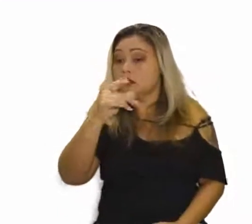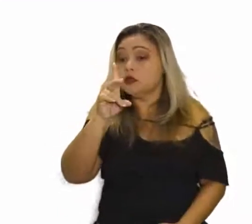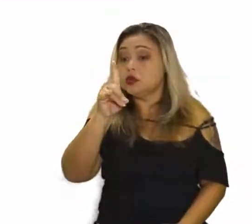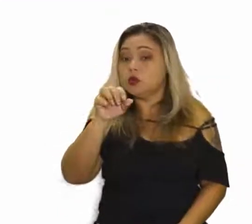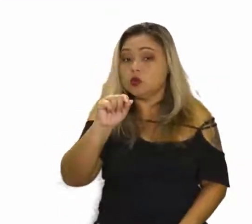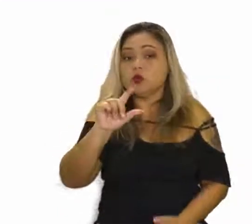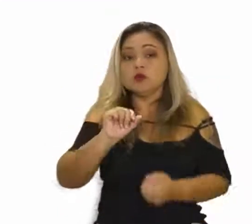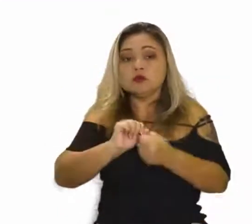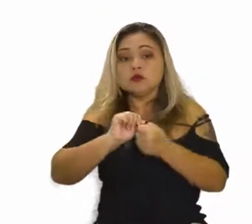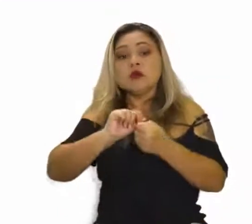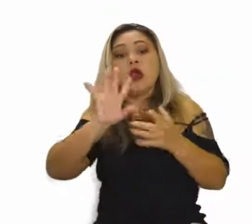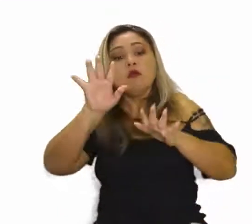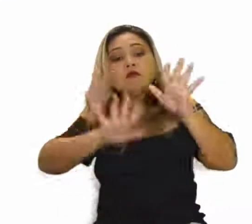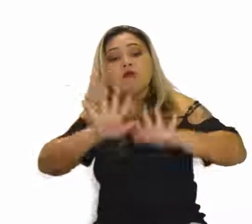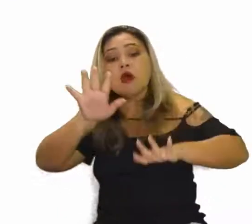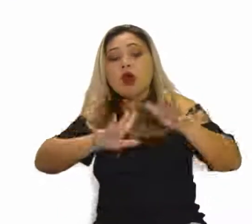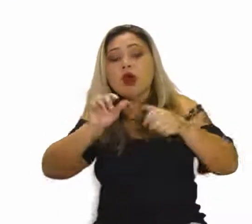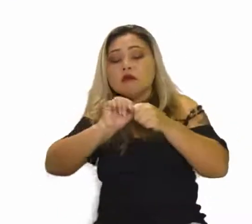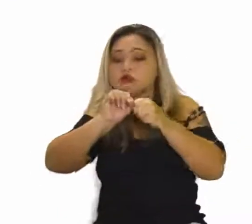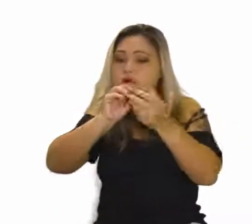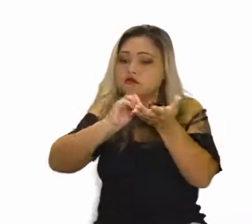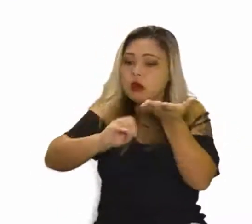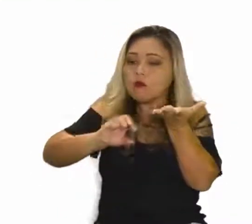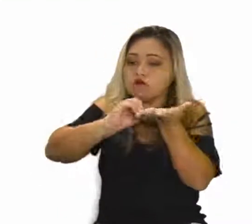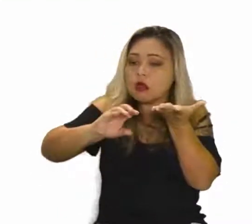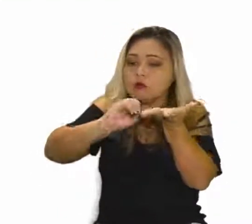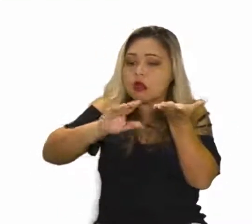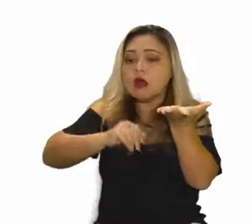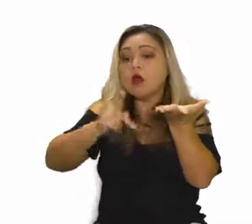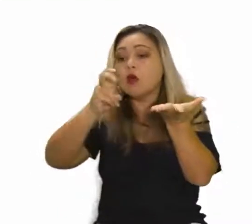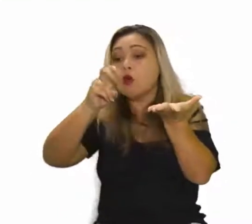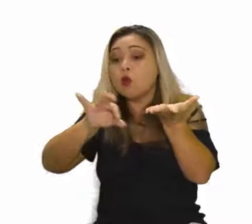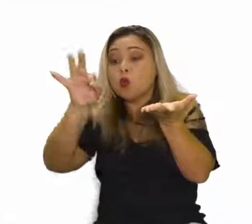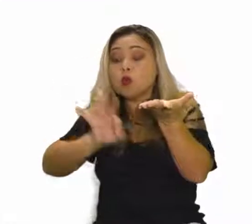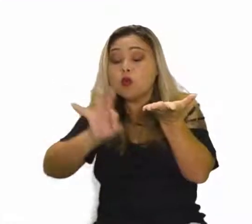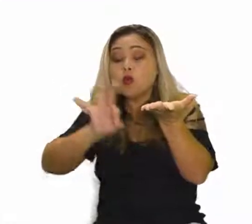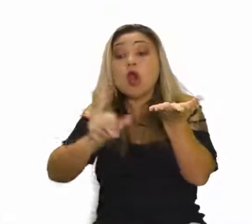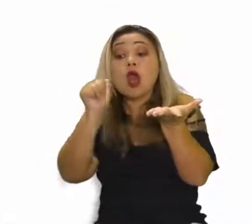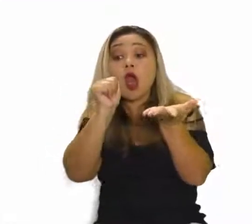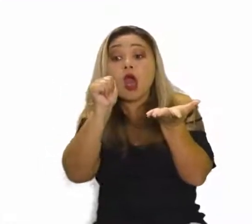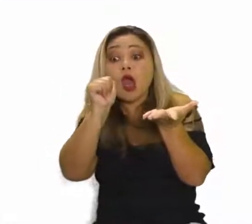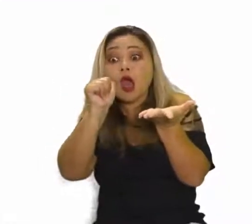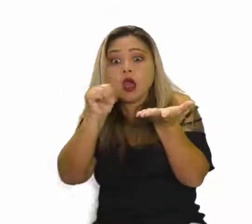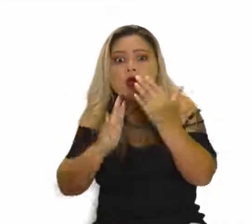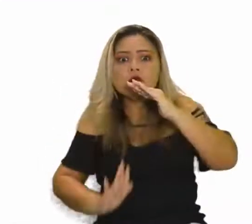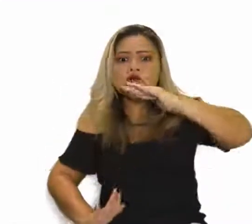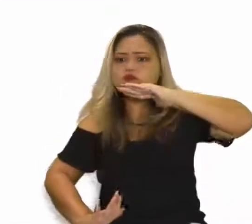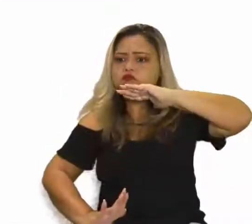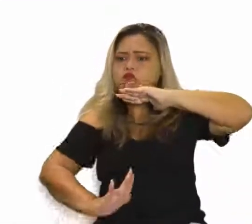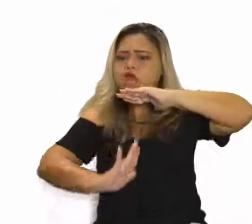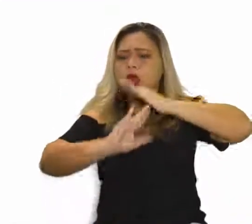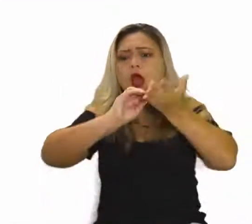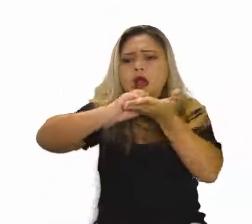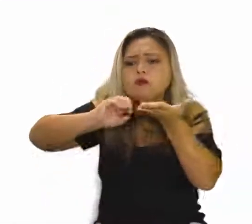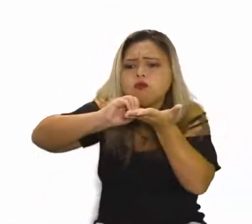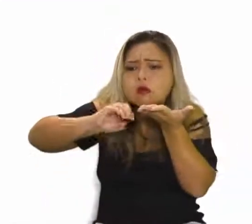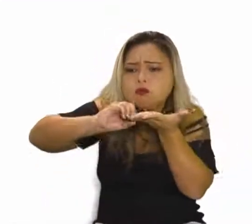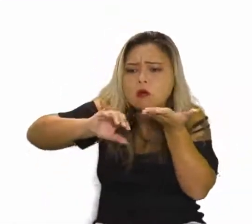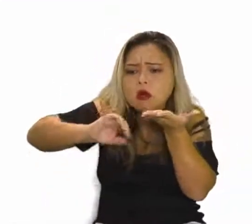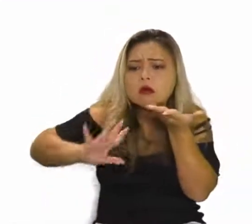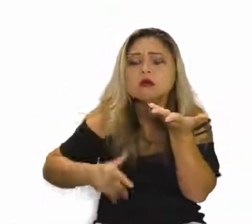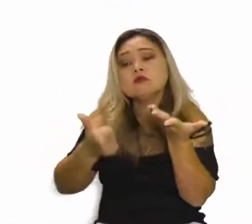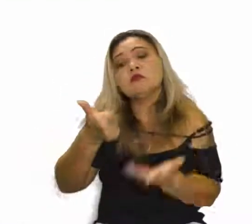postura com um percentual de 50% e aos 60 dias as fêmeas atingem um máximo de postura com